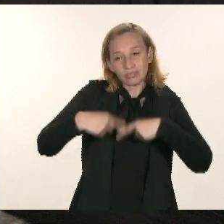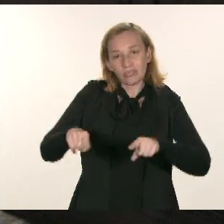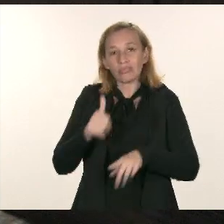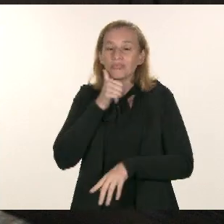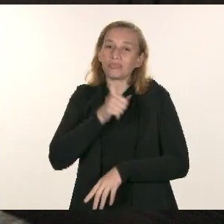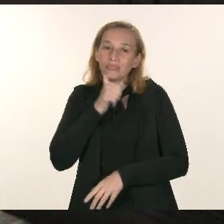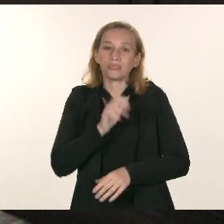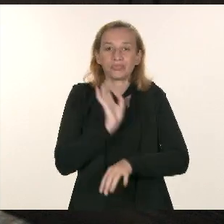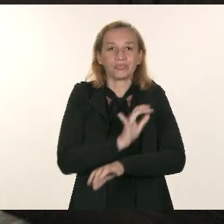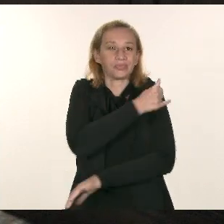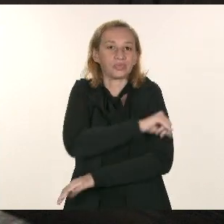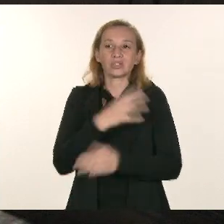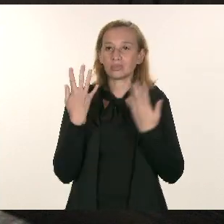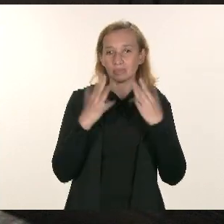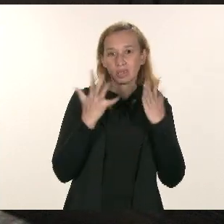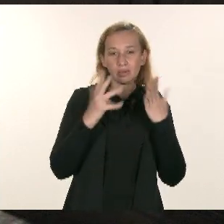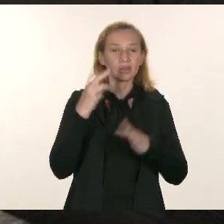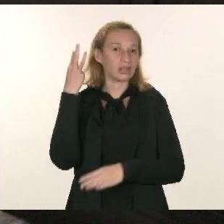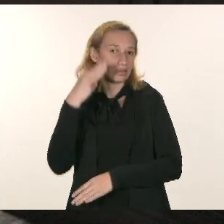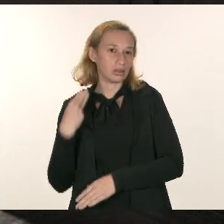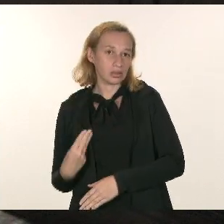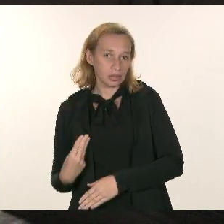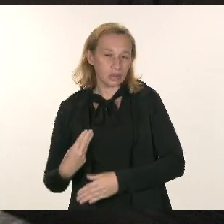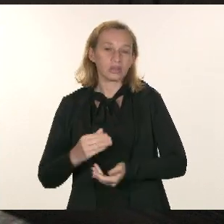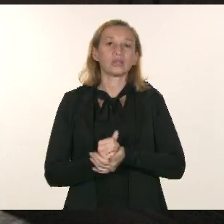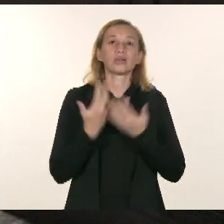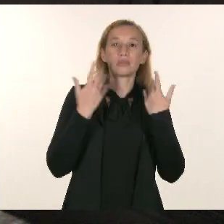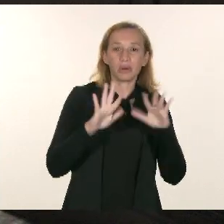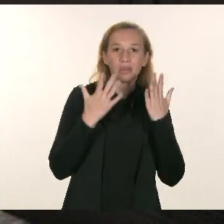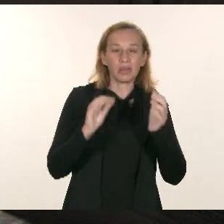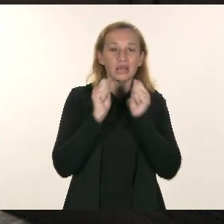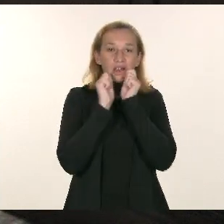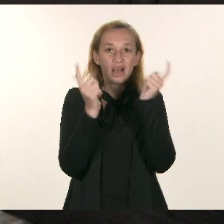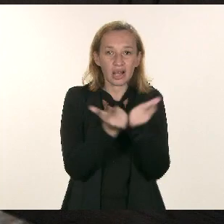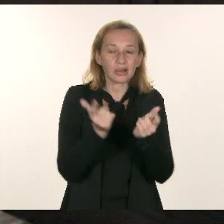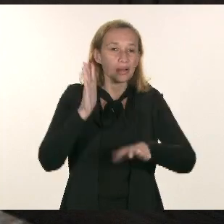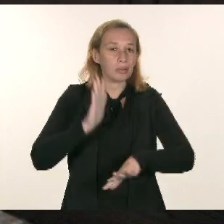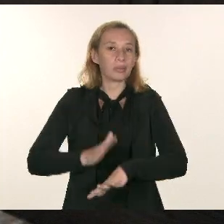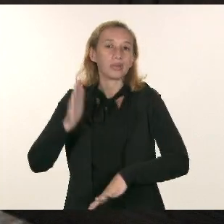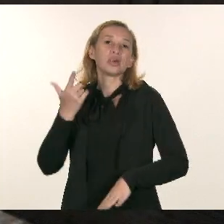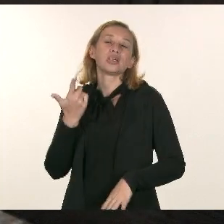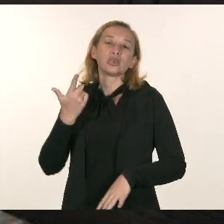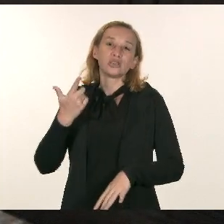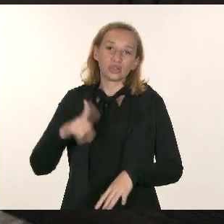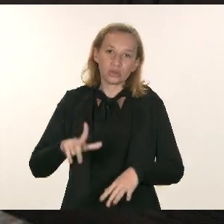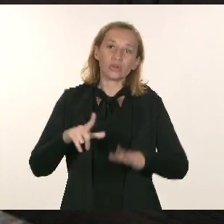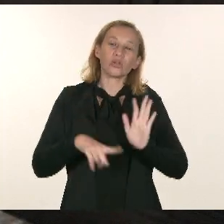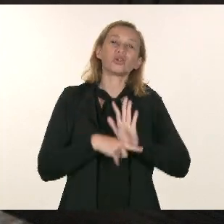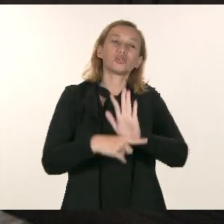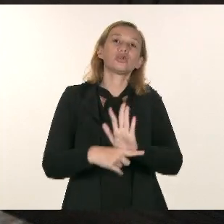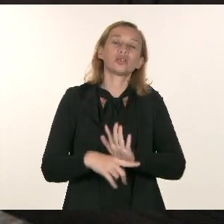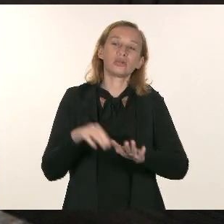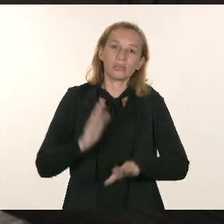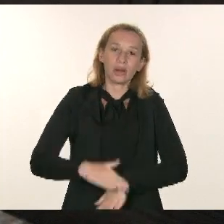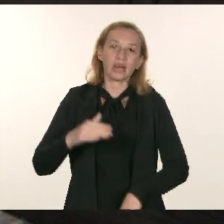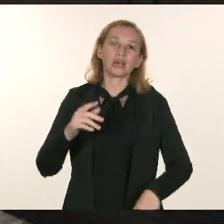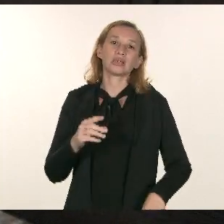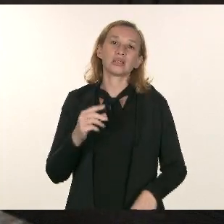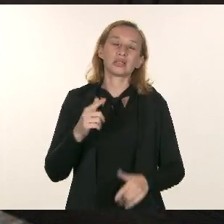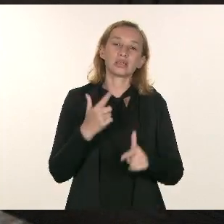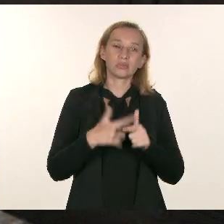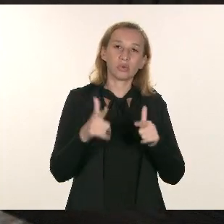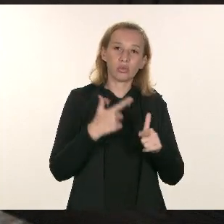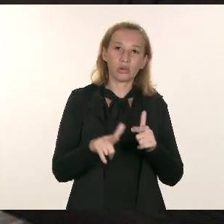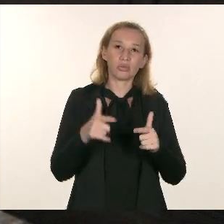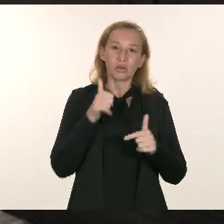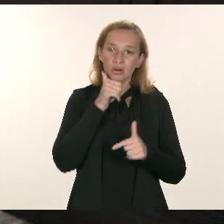do Rio de Janeiro. Parabéns, deputada Mônica Francisco, parabéns à Assembleia Legislativa, que dá mais uma contribuição ao enfrentamento desse grave fenômeno contemporâneo.